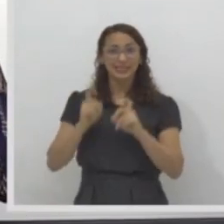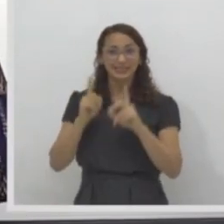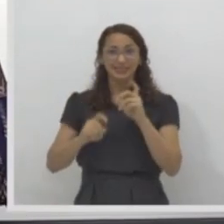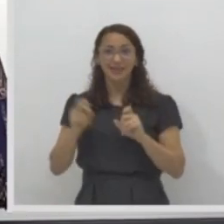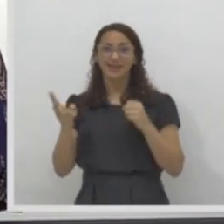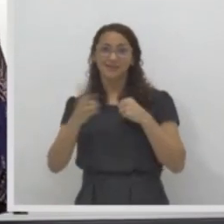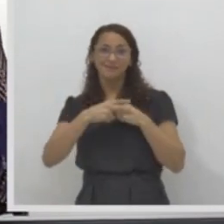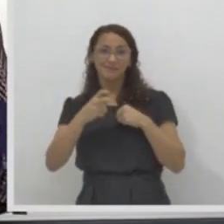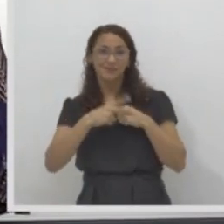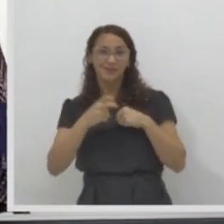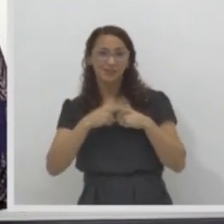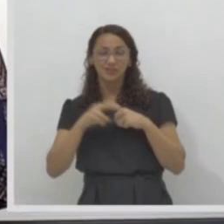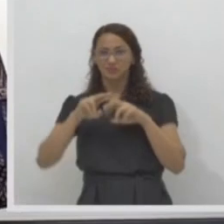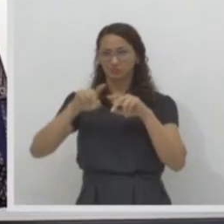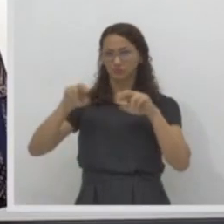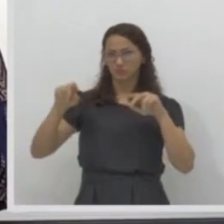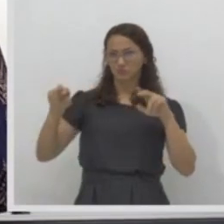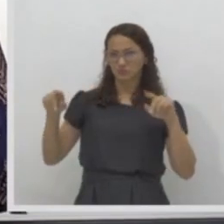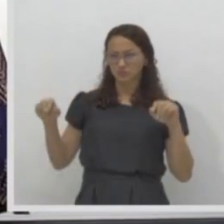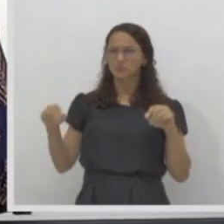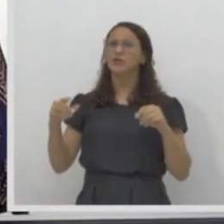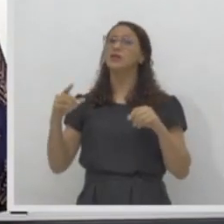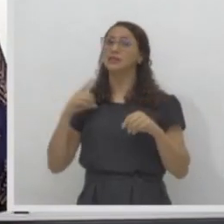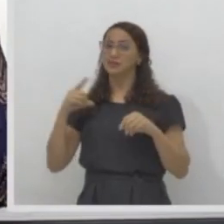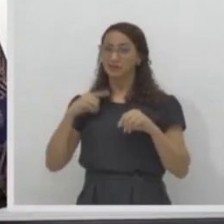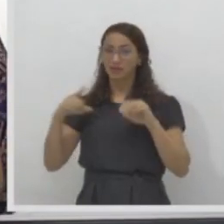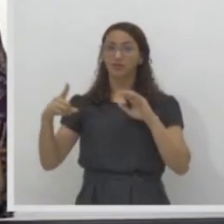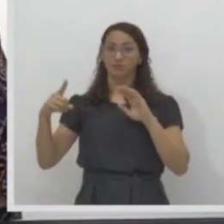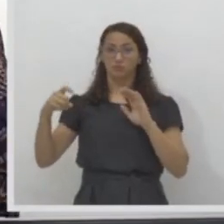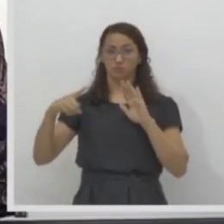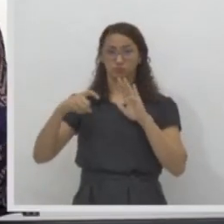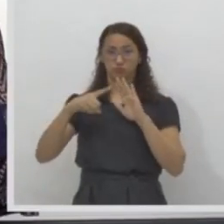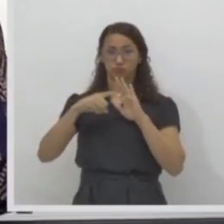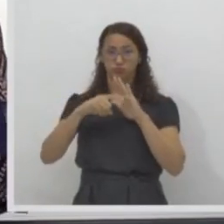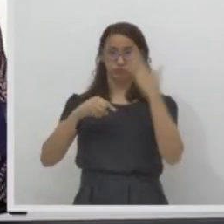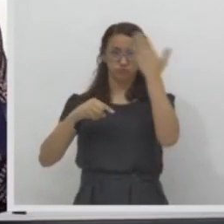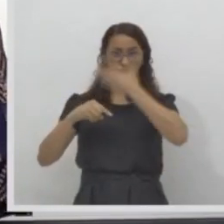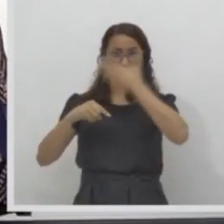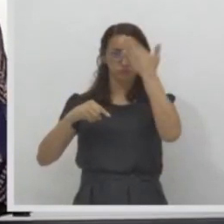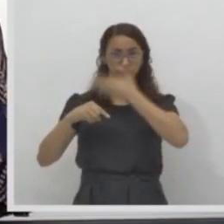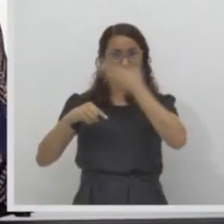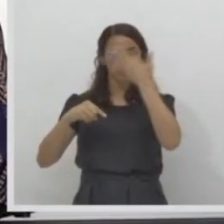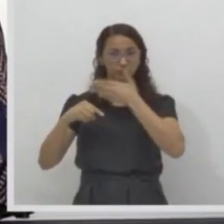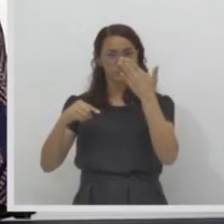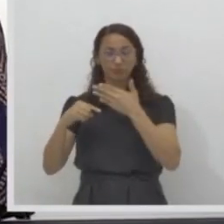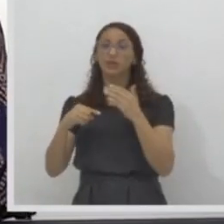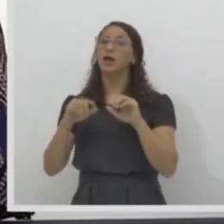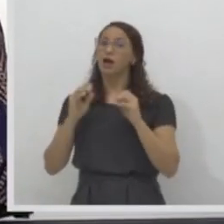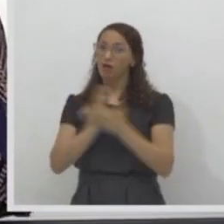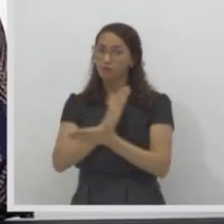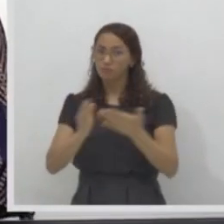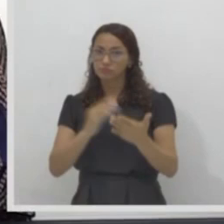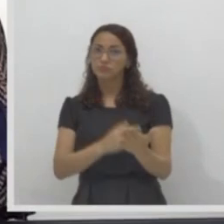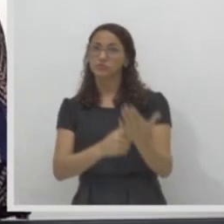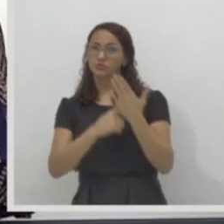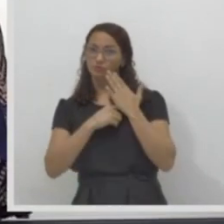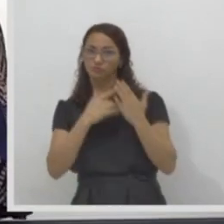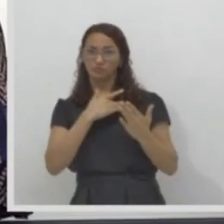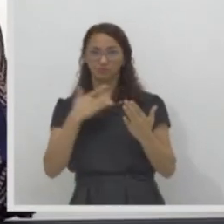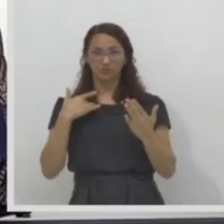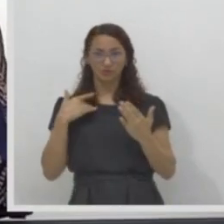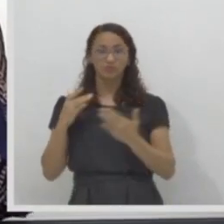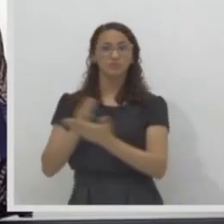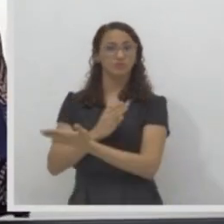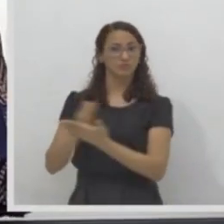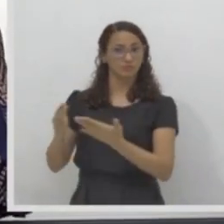os benefícios que os micro-organismos nos trazem. Falamos também que eles podem trazer doenças e que precisamos, por